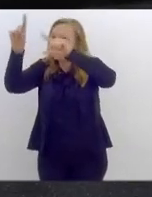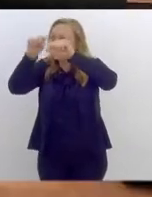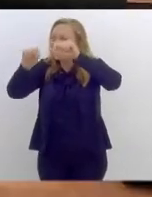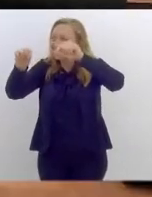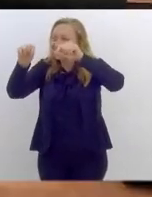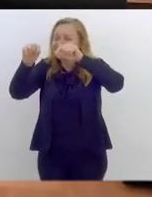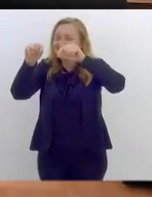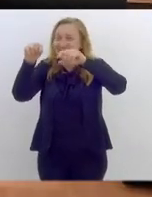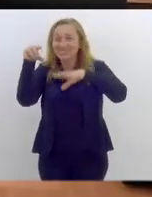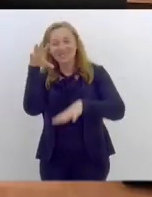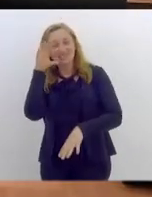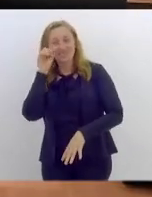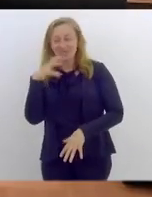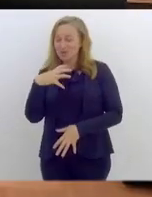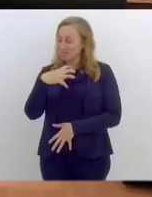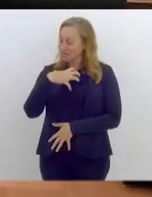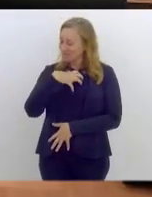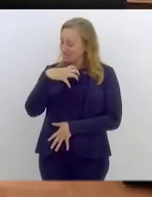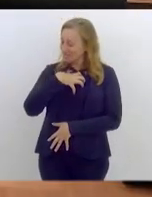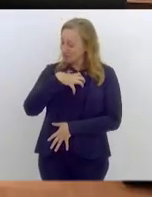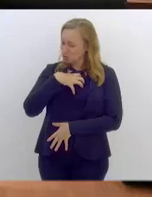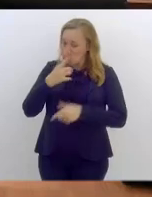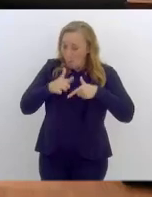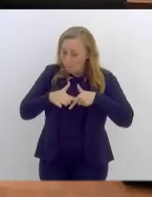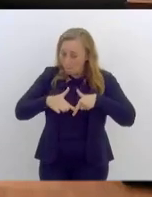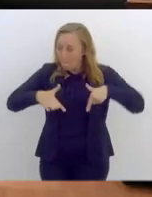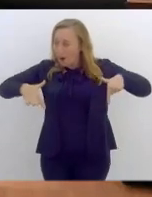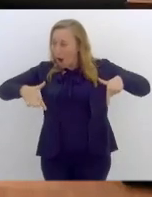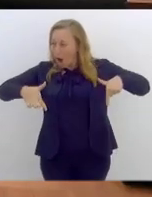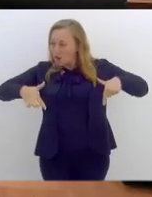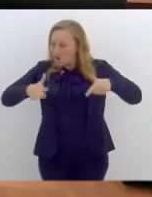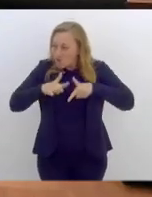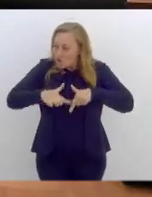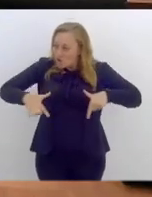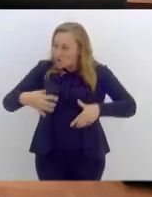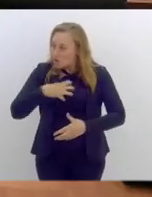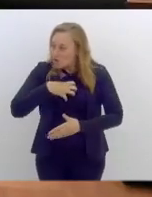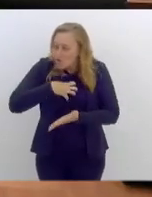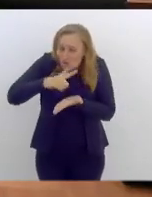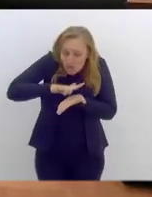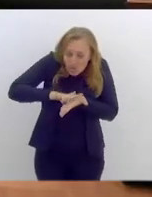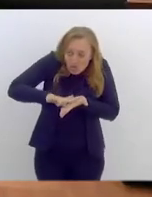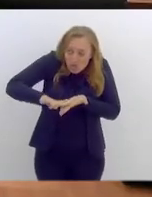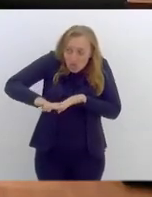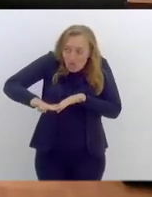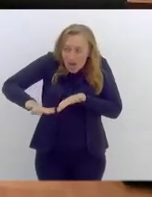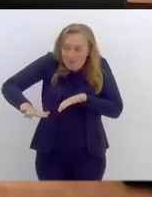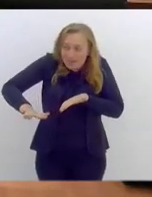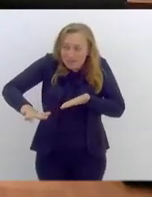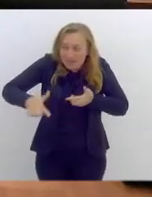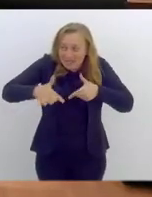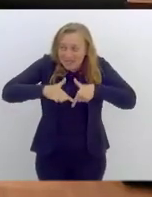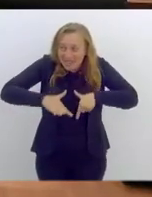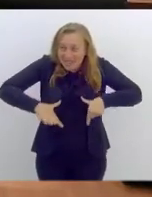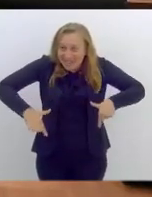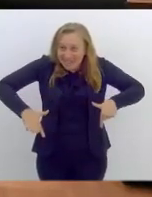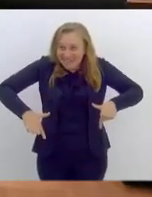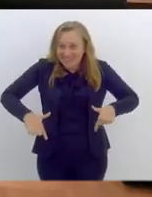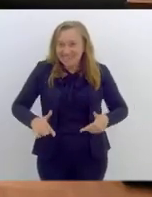ocultas. Eu me sinto oco. Eu me sinto oco, senhoras e senhores, de